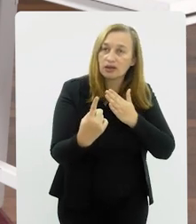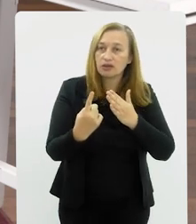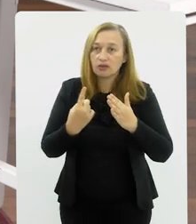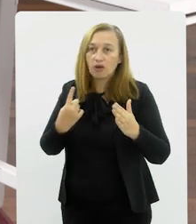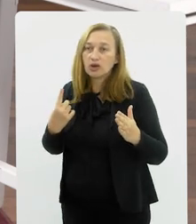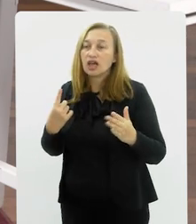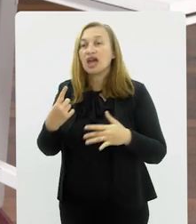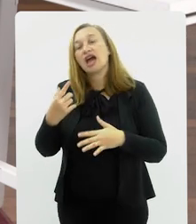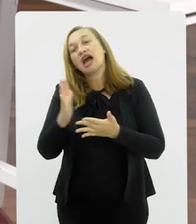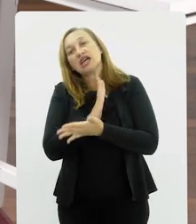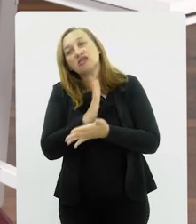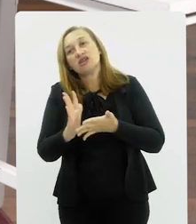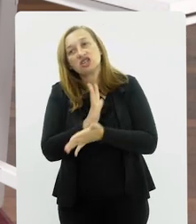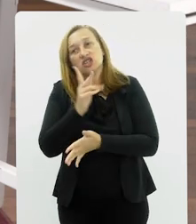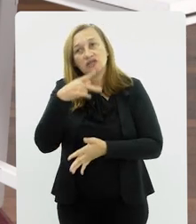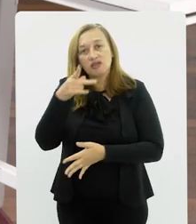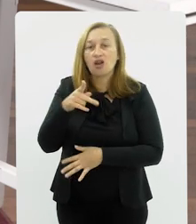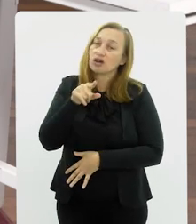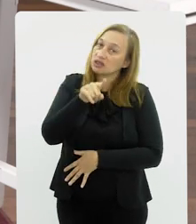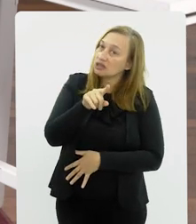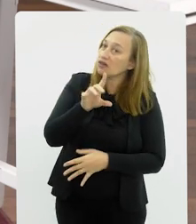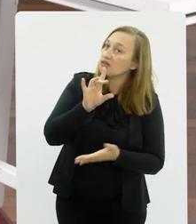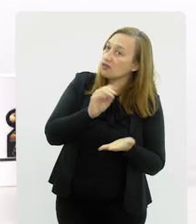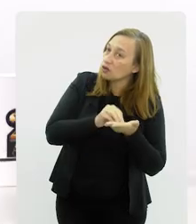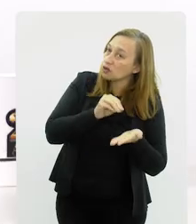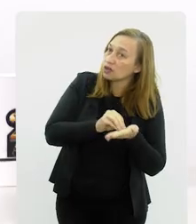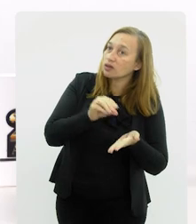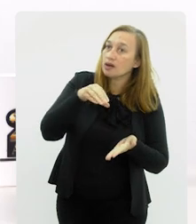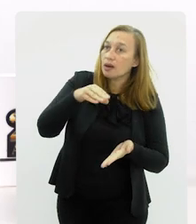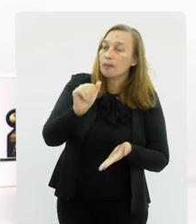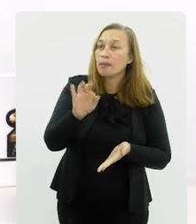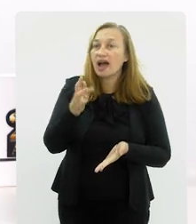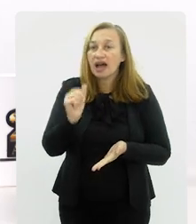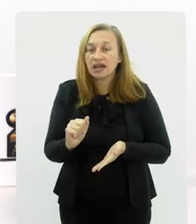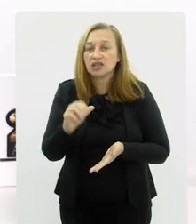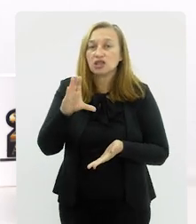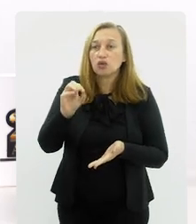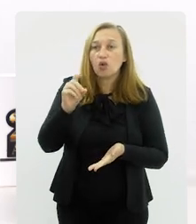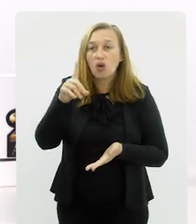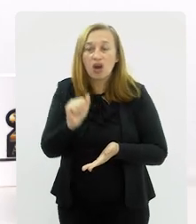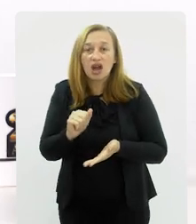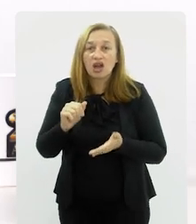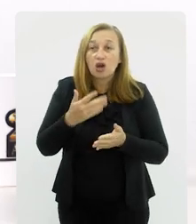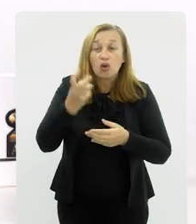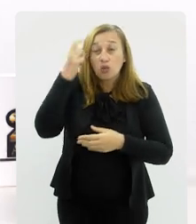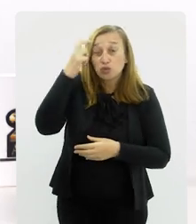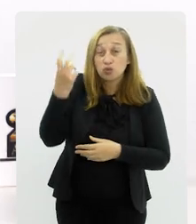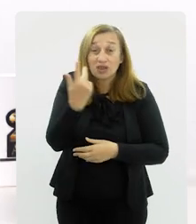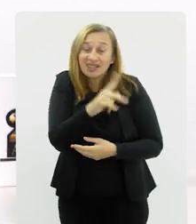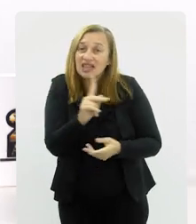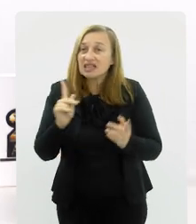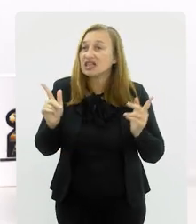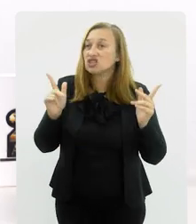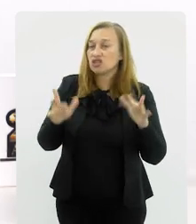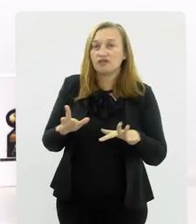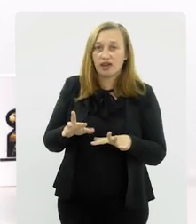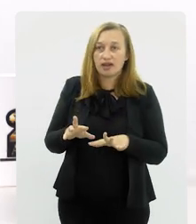olha, tá faltando uma marca de cola, marca disso, marca daquilo, por causa que eles não têm essa cultura que a gente tem que estar